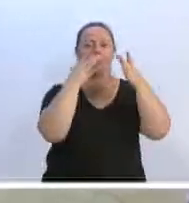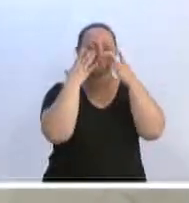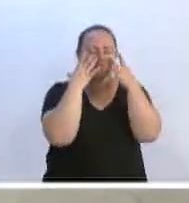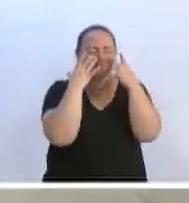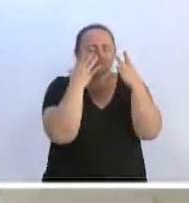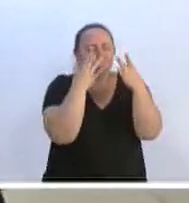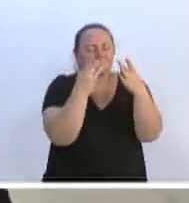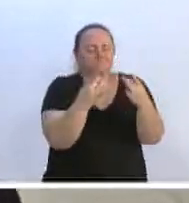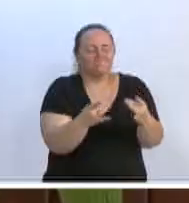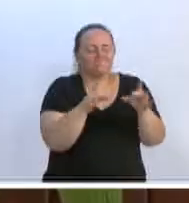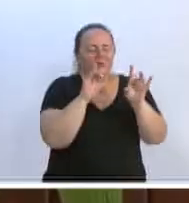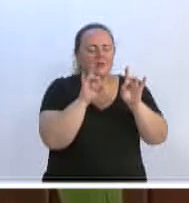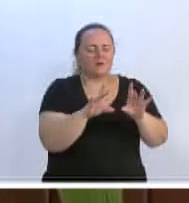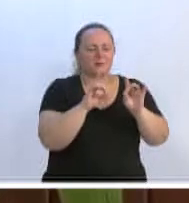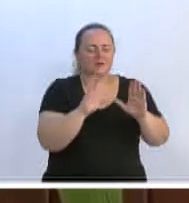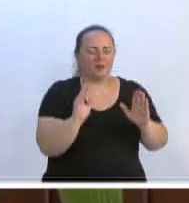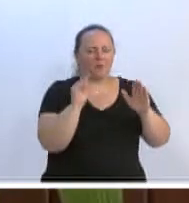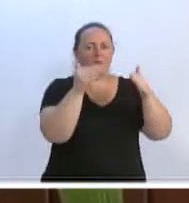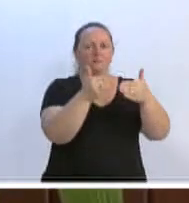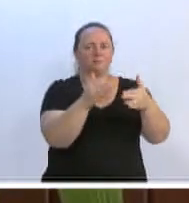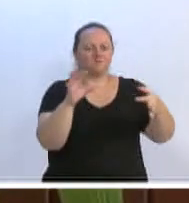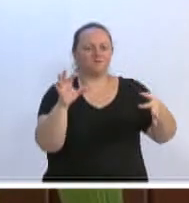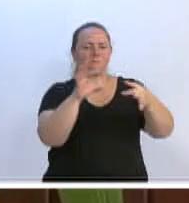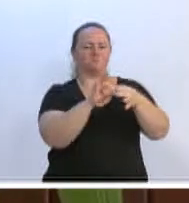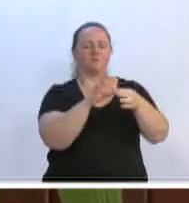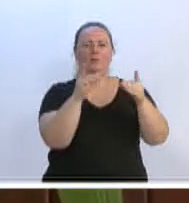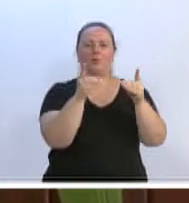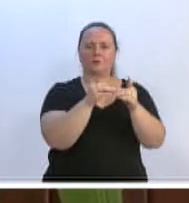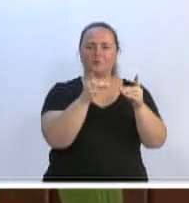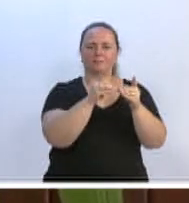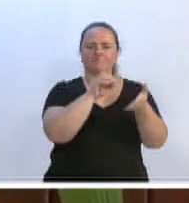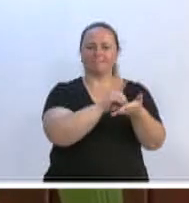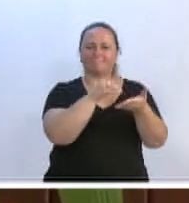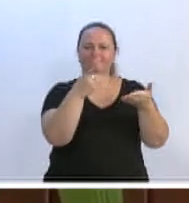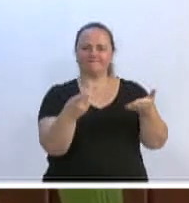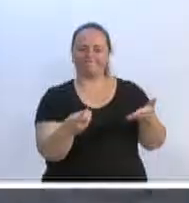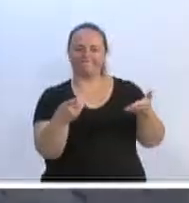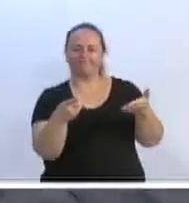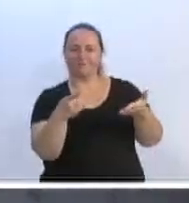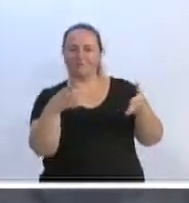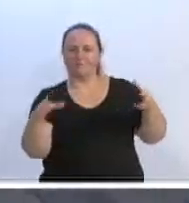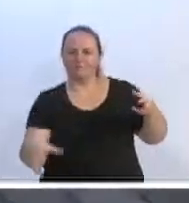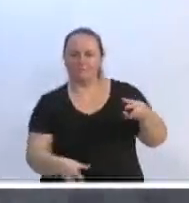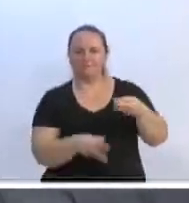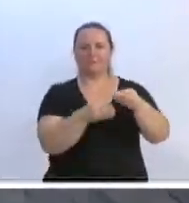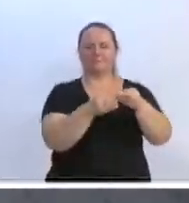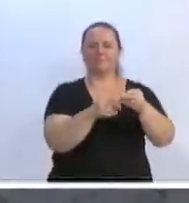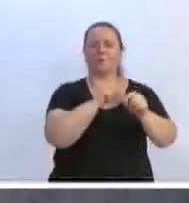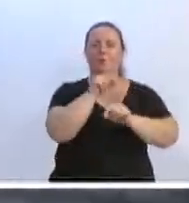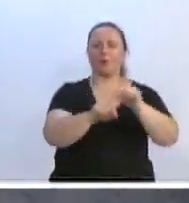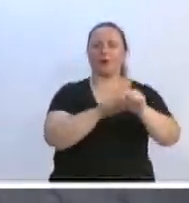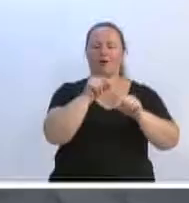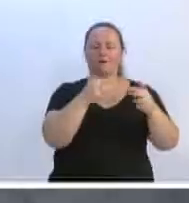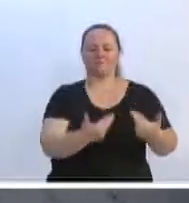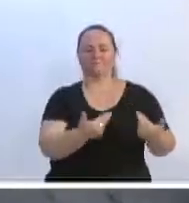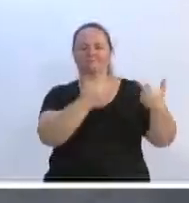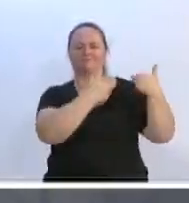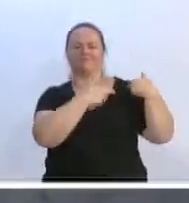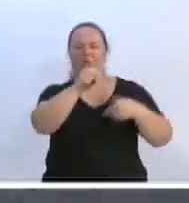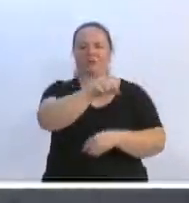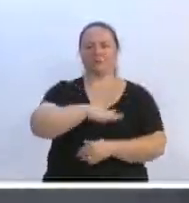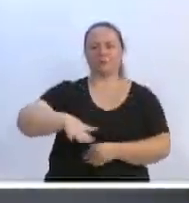especial da Igreja Maranata com o ensino das doutrinas bíblicas se soma à sua responsabilidade social e